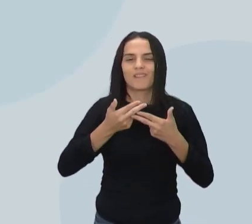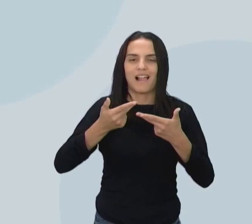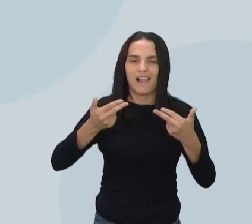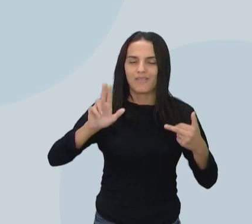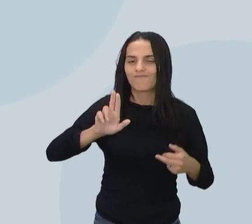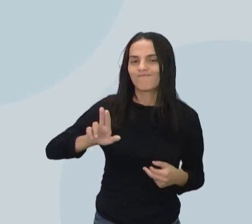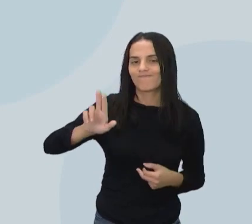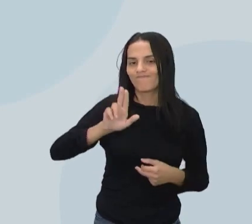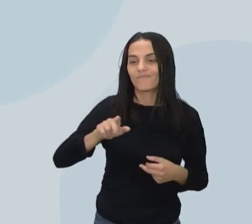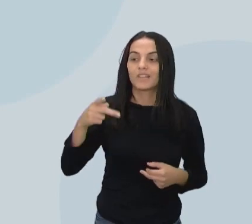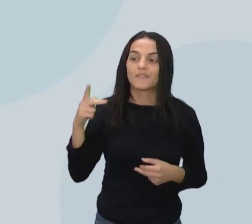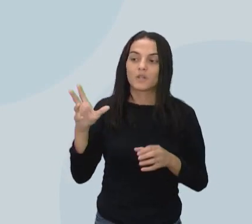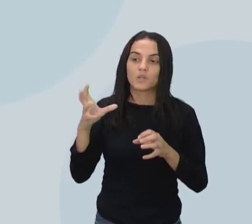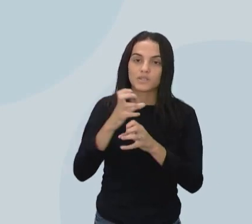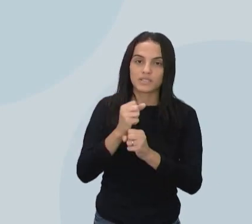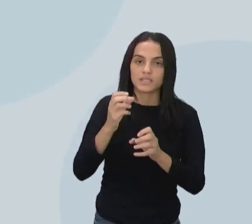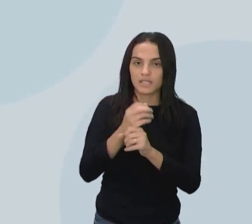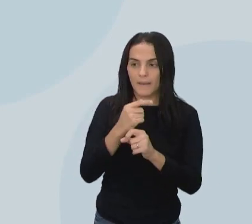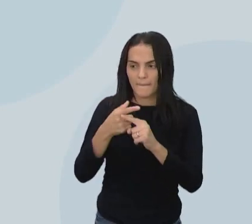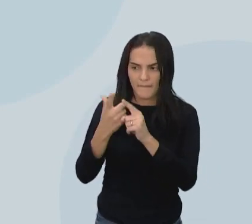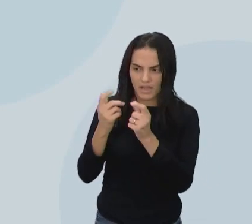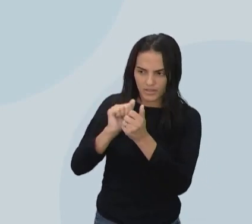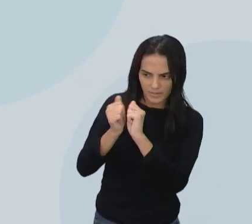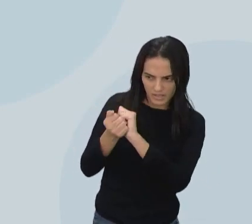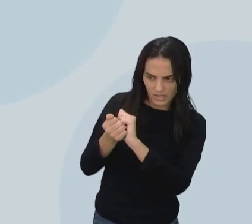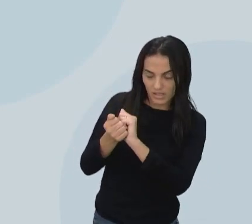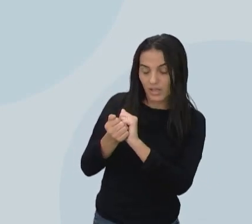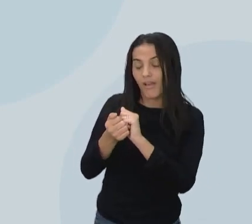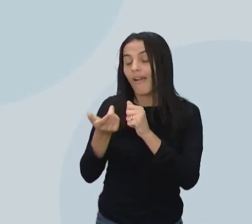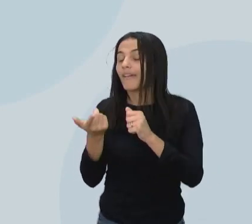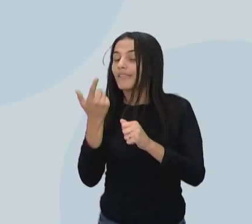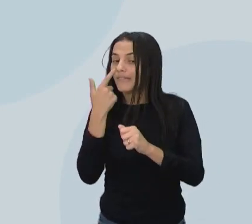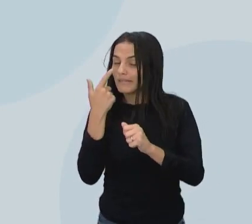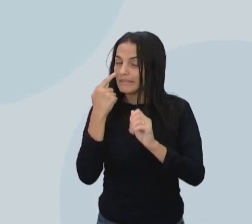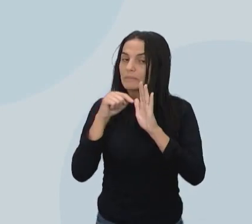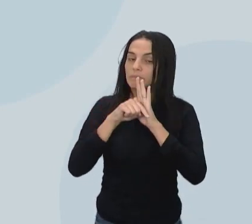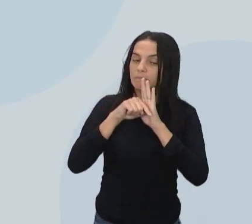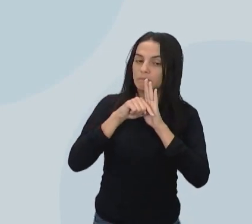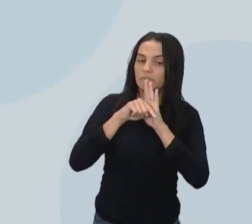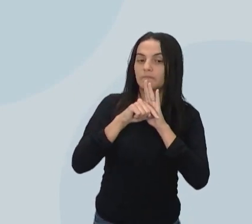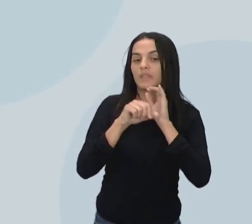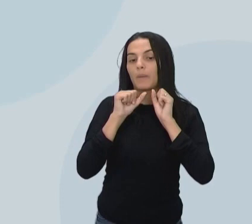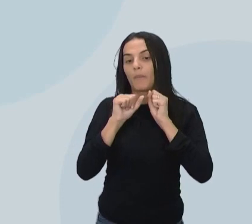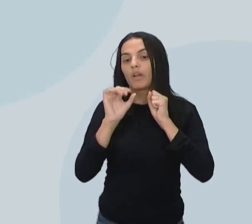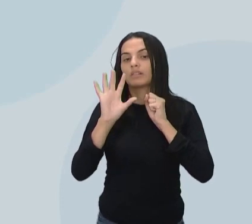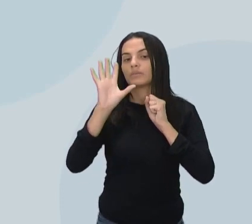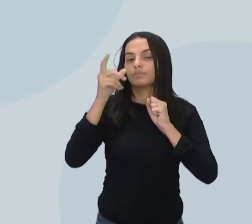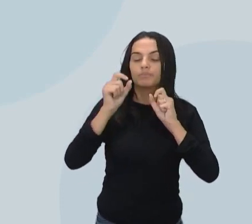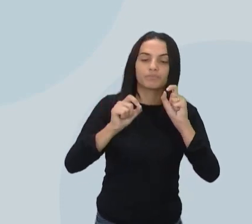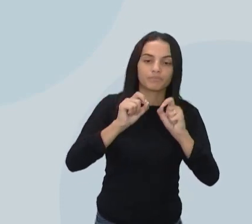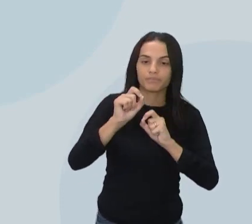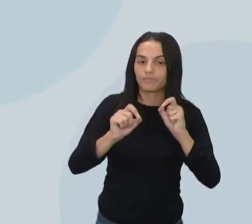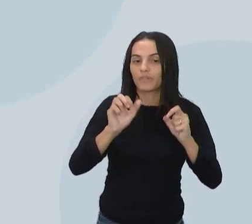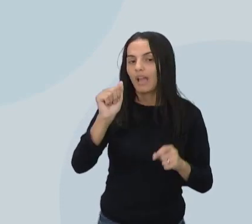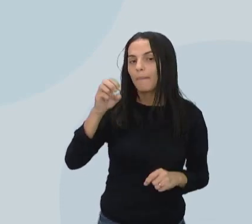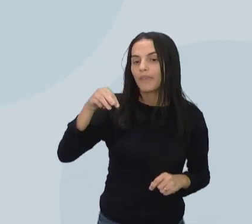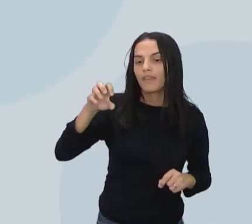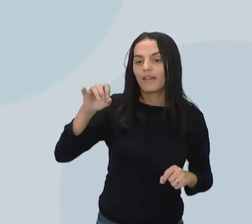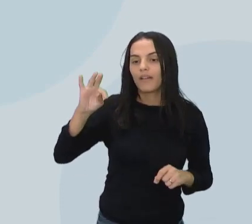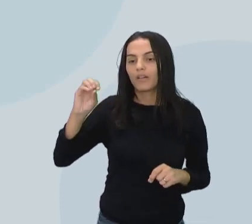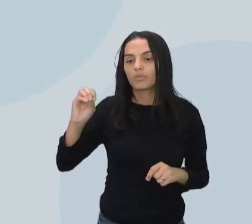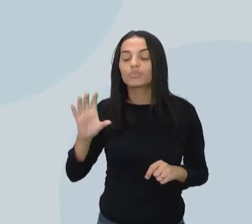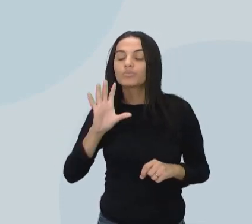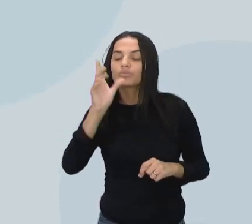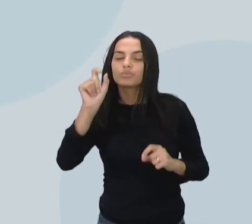utilidades. Ele foi usado, mas ele está sendo substituído? Então nós vamos dar uma analisada aí o que aconteceu com o amianto, né? O